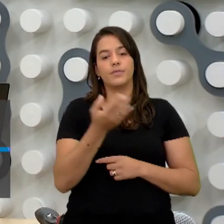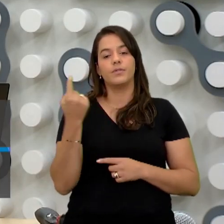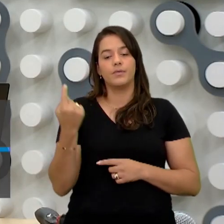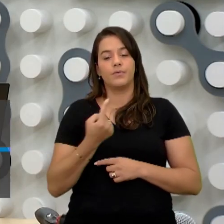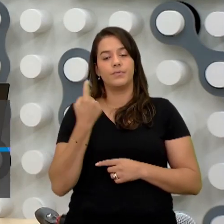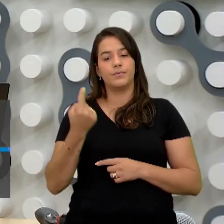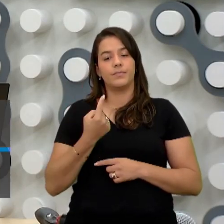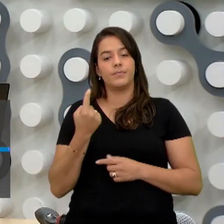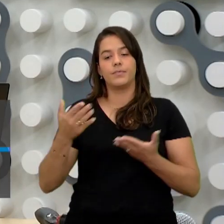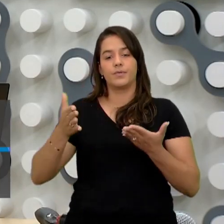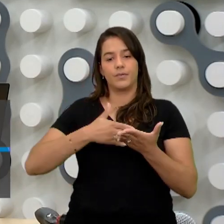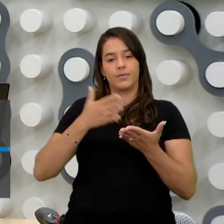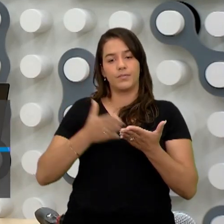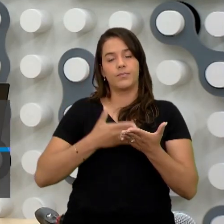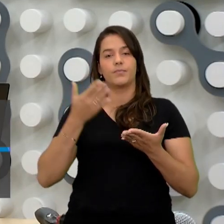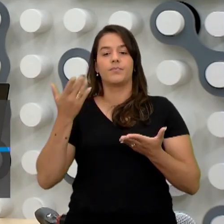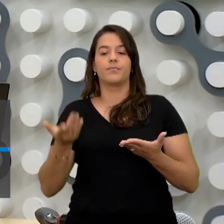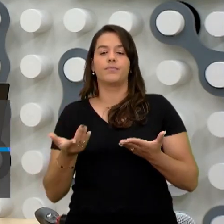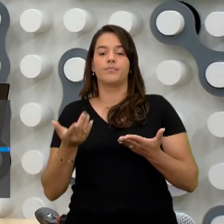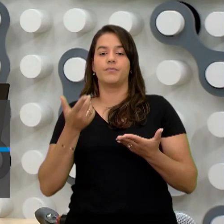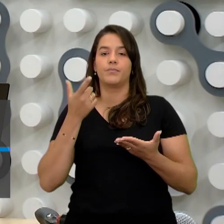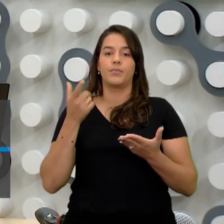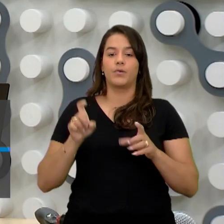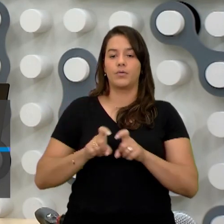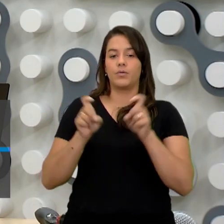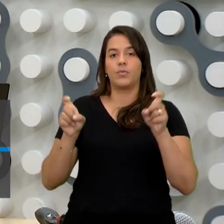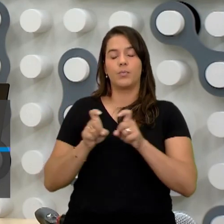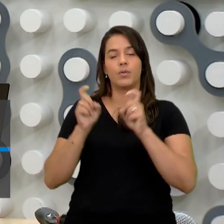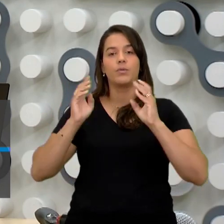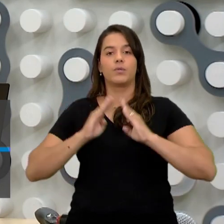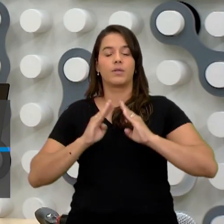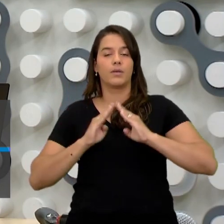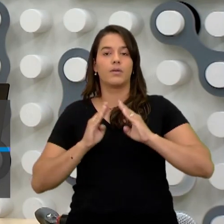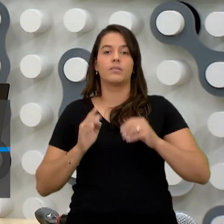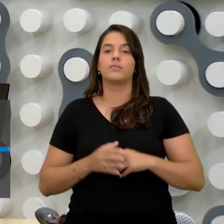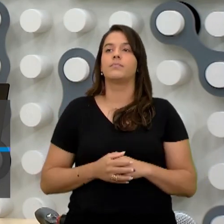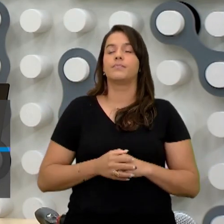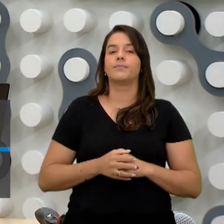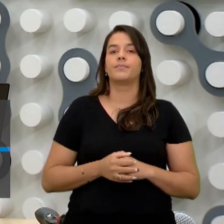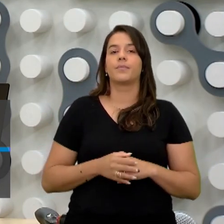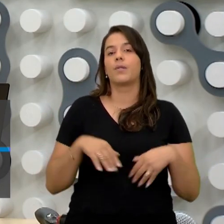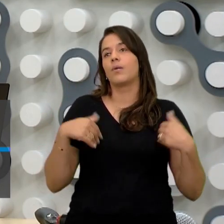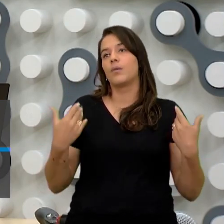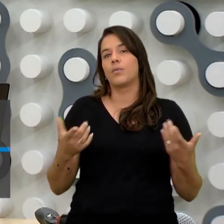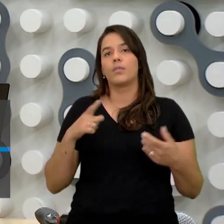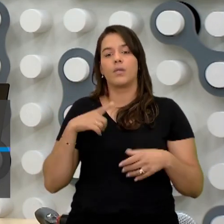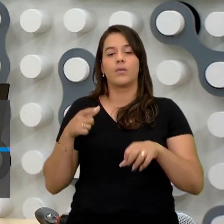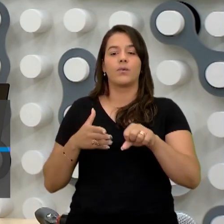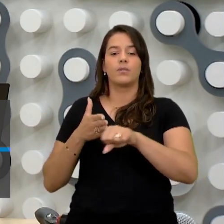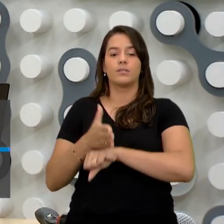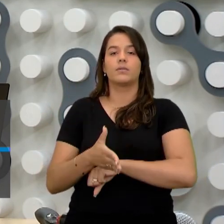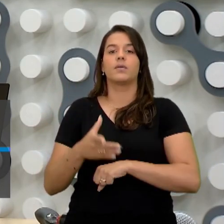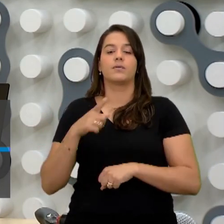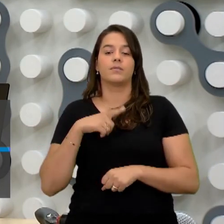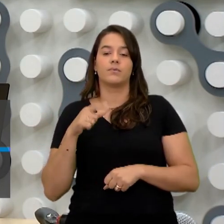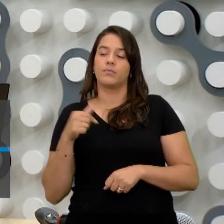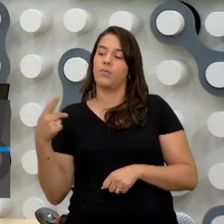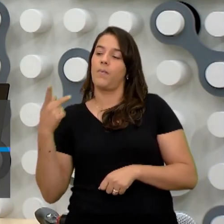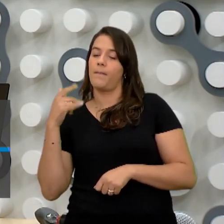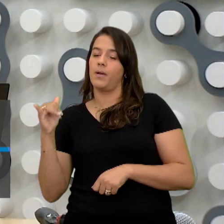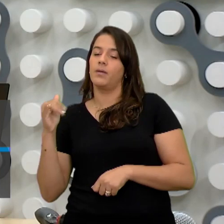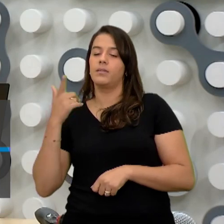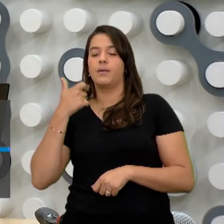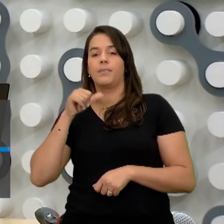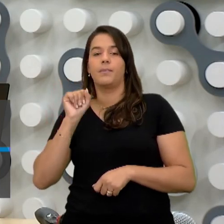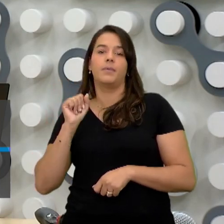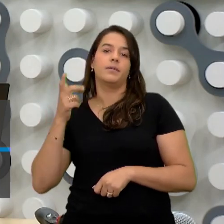levantou. Olha, eu tenho caderno, eu tenho um computador em casa, eu tenho acesso ao computador que não é meu, é do meu pai, da minha